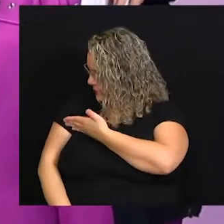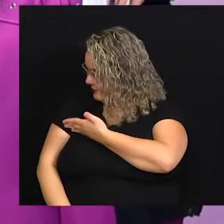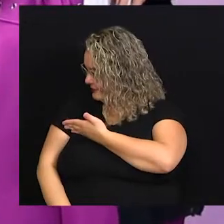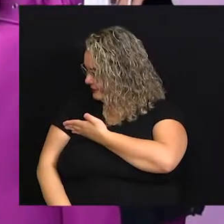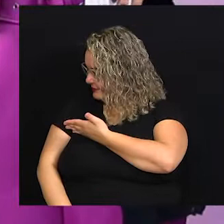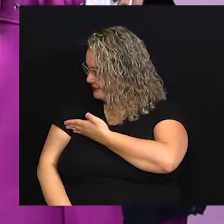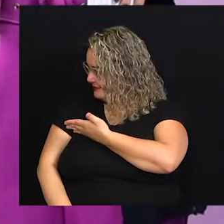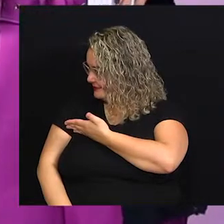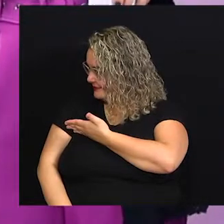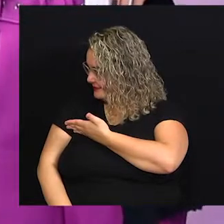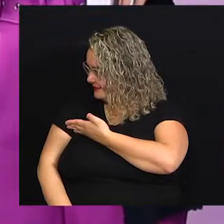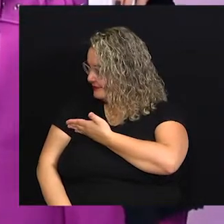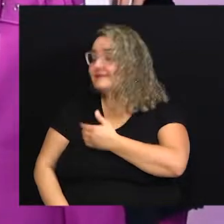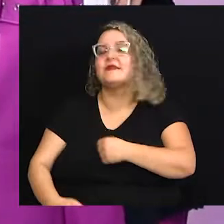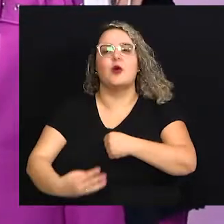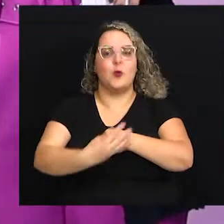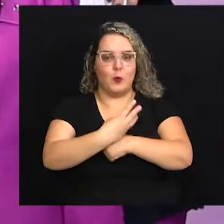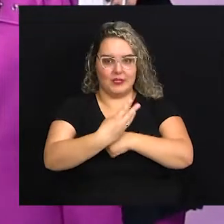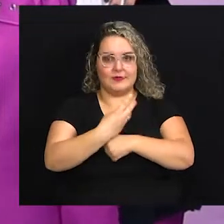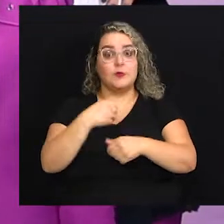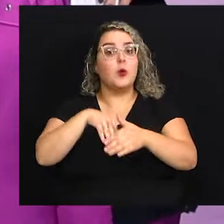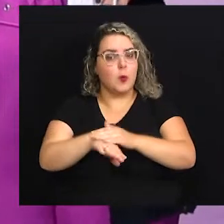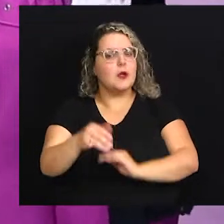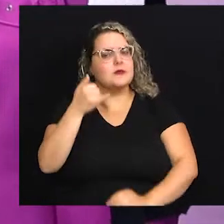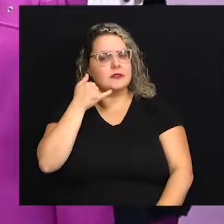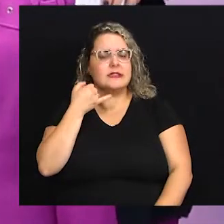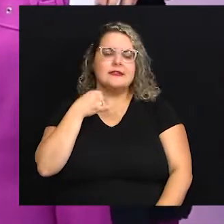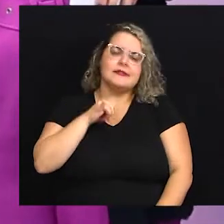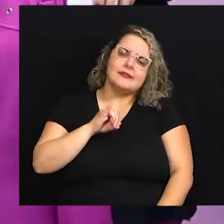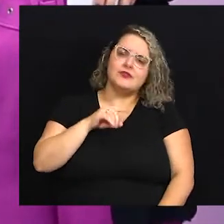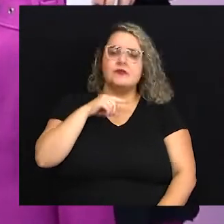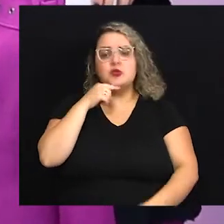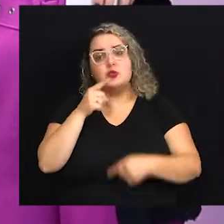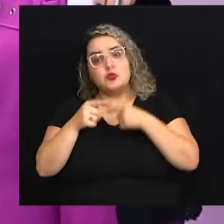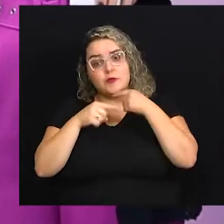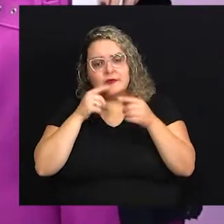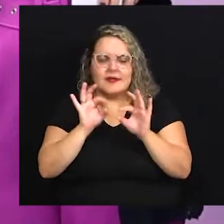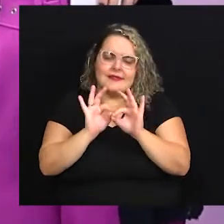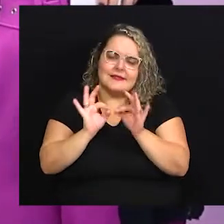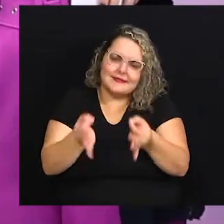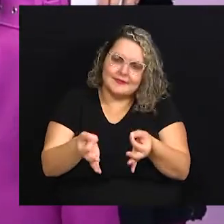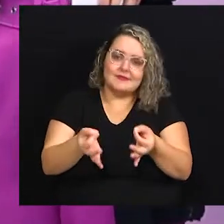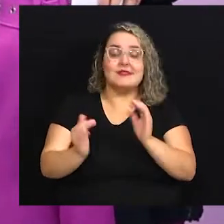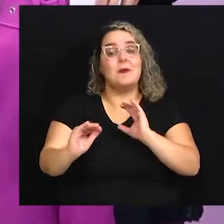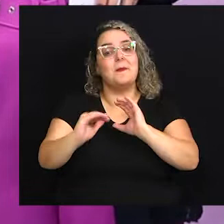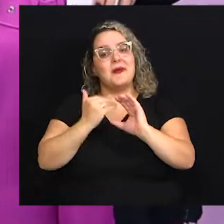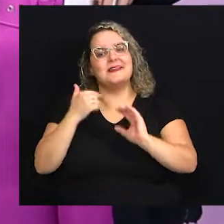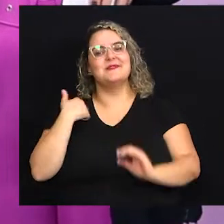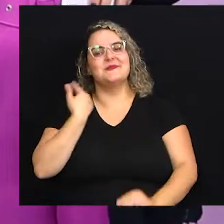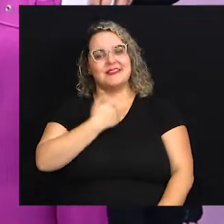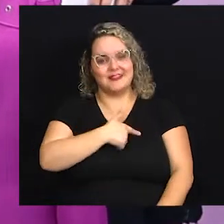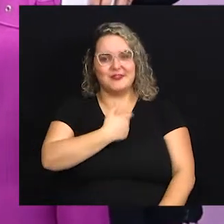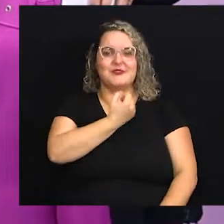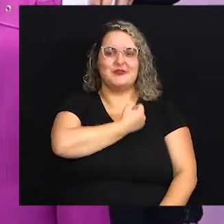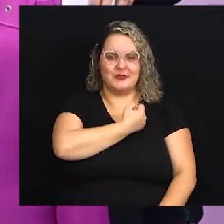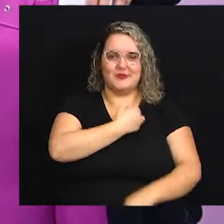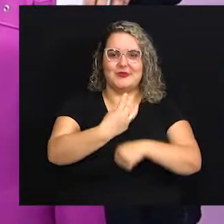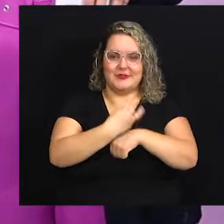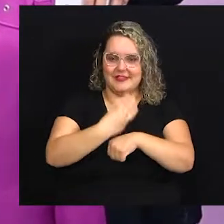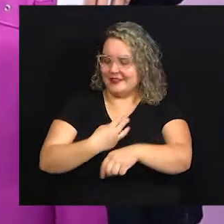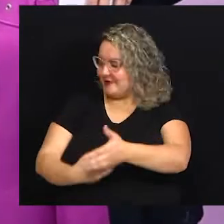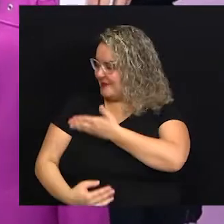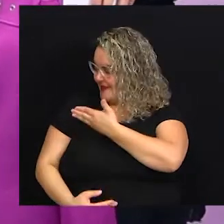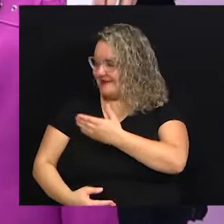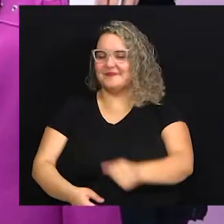no seu vídeo? É o nosso WhatsApp. Deixa ele anotado no seu celular. E se tiver alguma dúvida, é muito simples. É só mandar para esse número